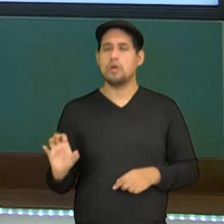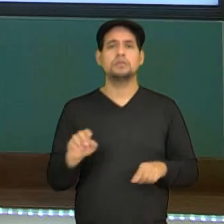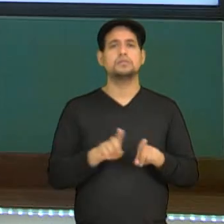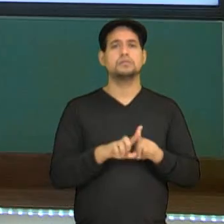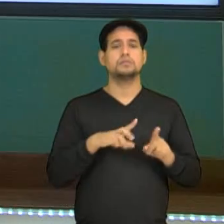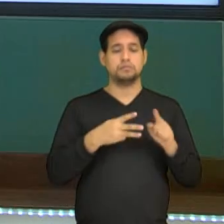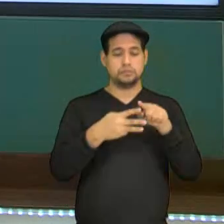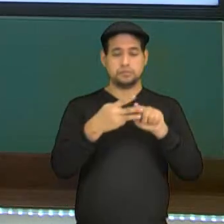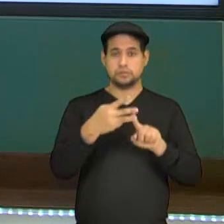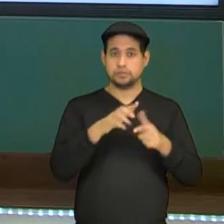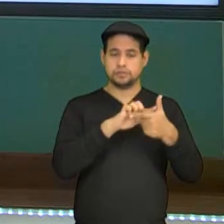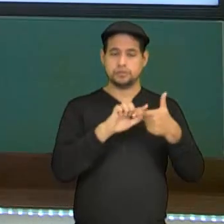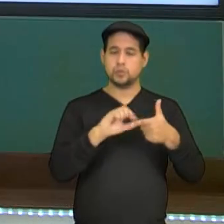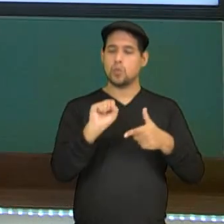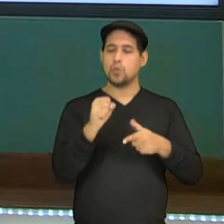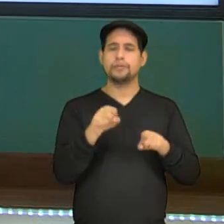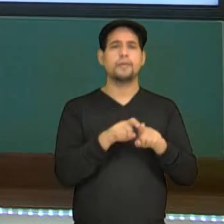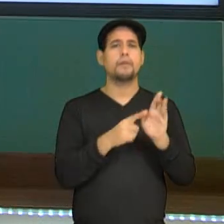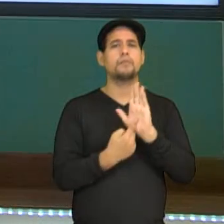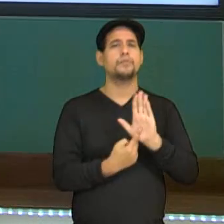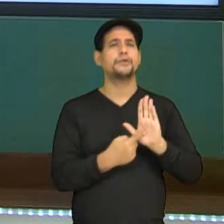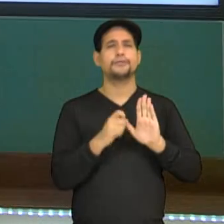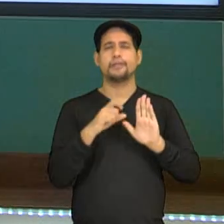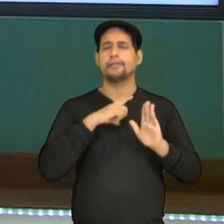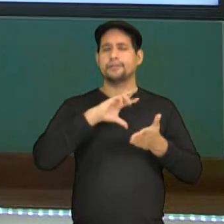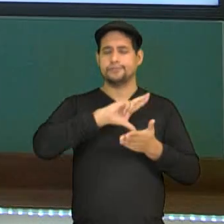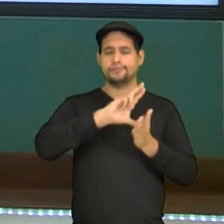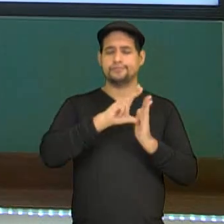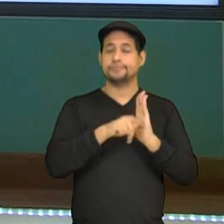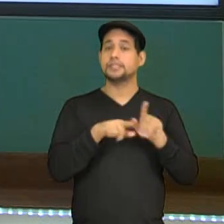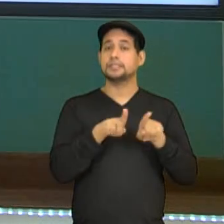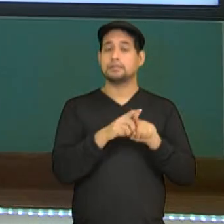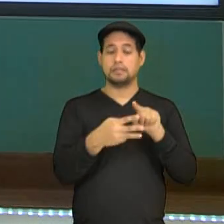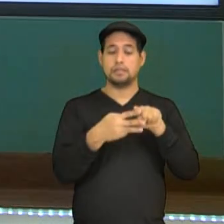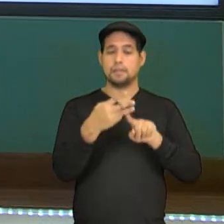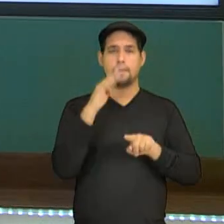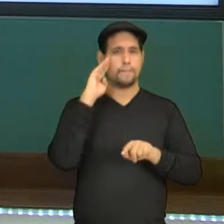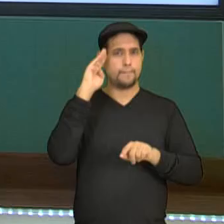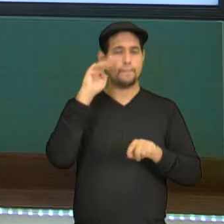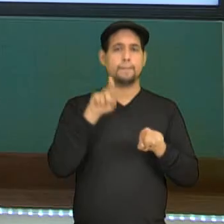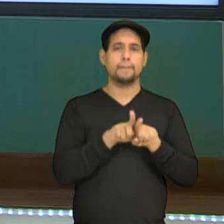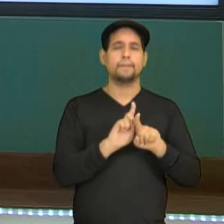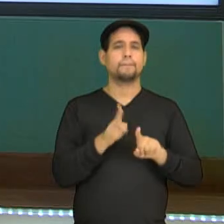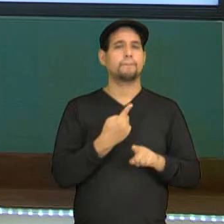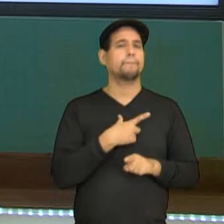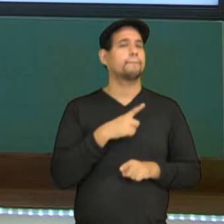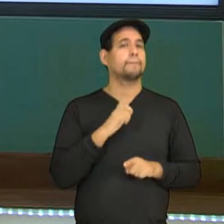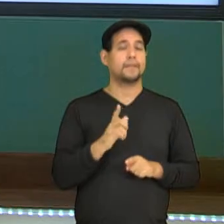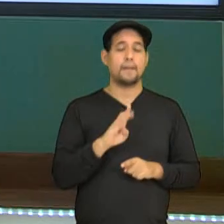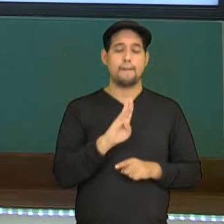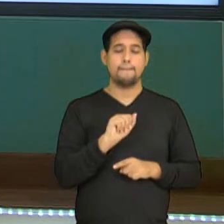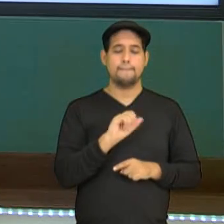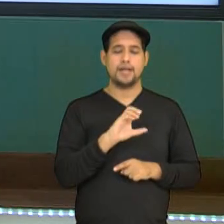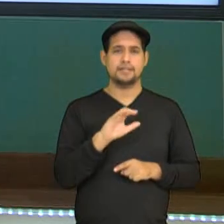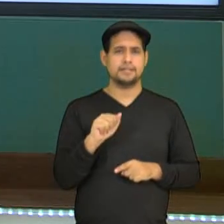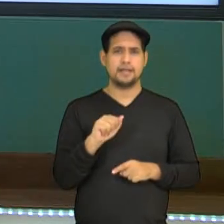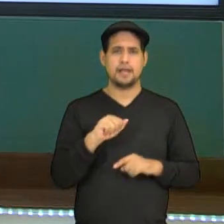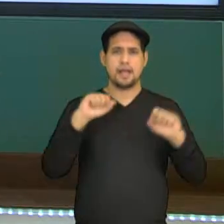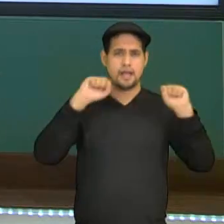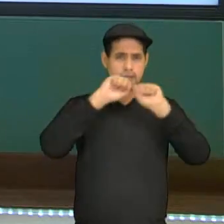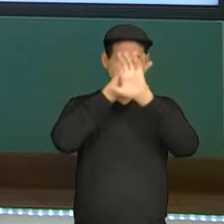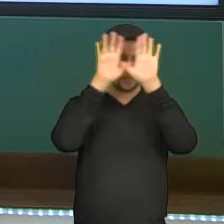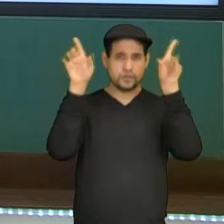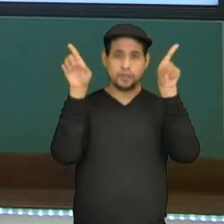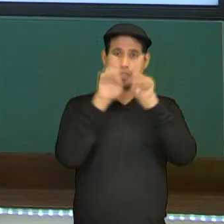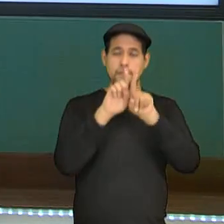3 dividindo em 8, mostrando que existe diferença entre as 3 principais. Então nós vamos ter então a planície amazônica,